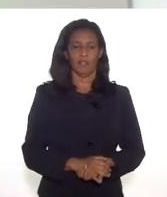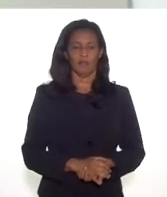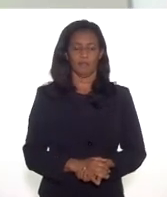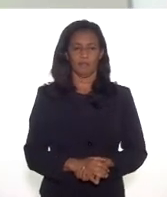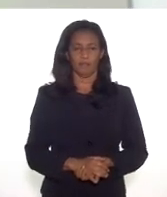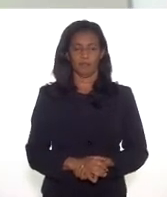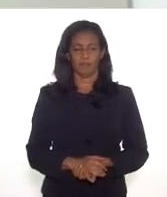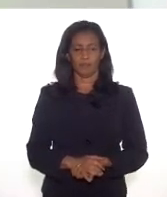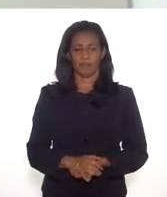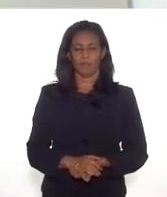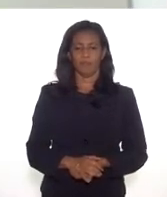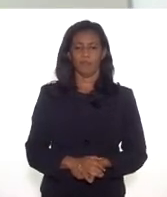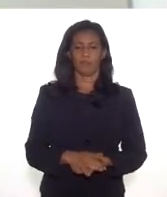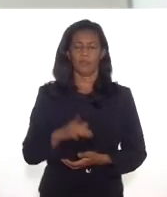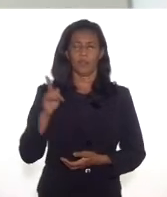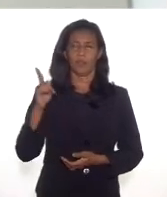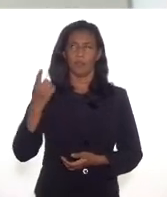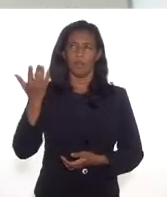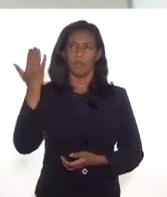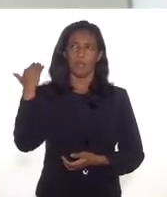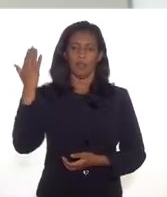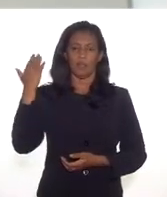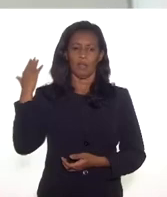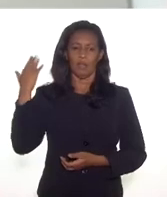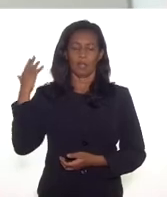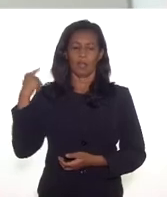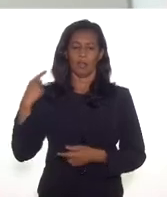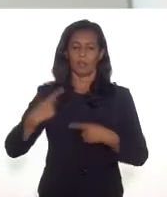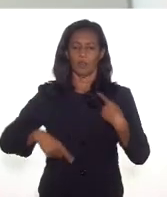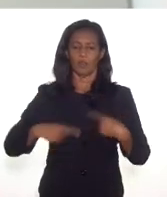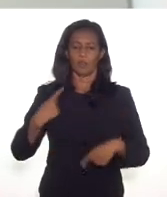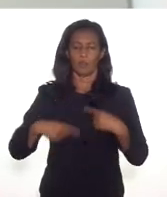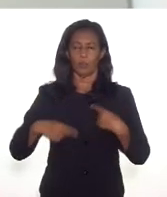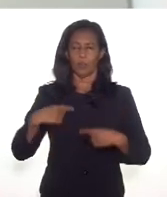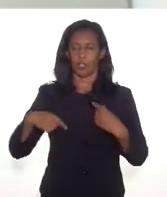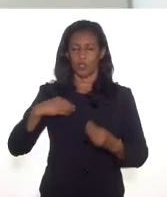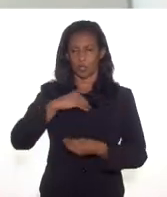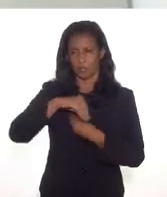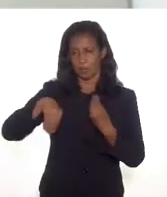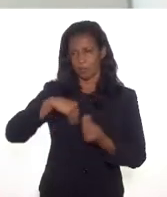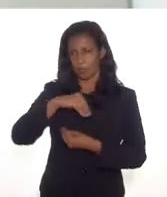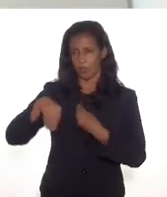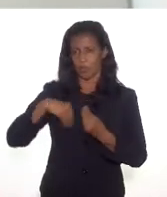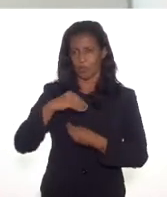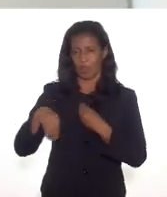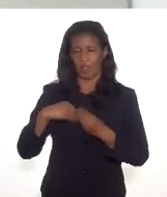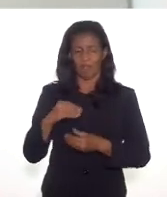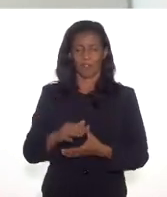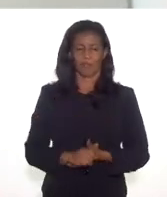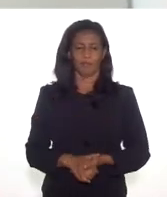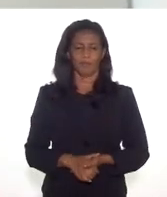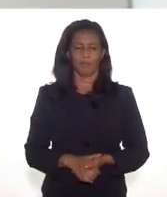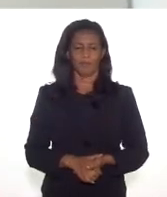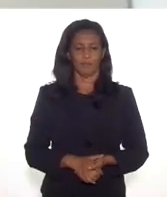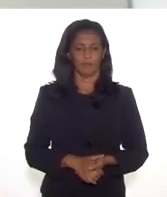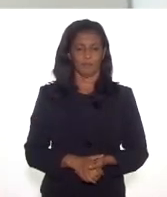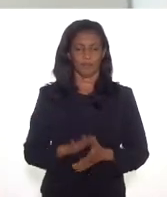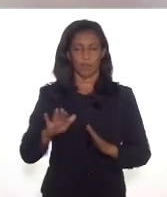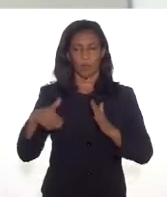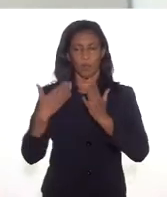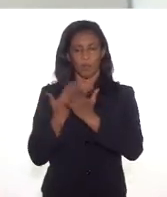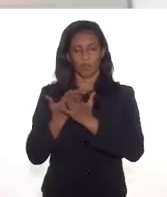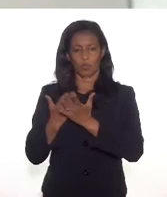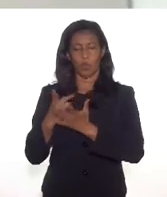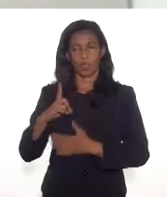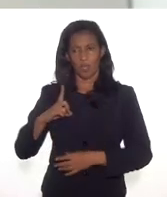senhor presidente, lá no período onde as políticas higienistas se misturavam com as políticas educacionais. É uma escola, então,